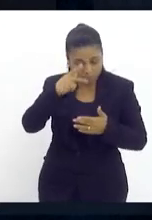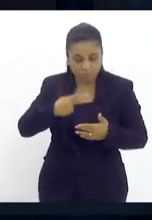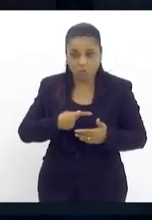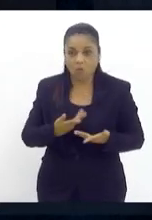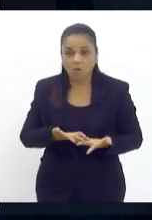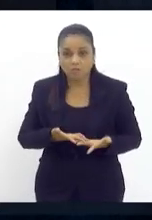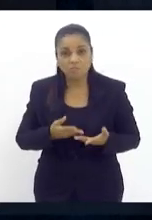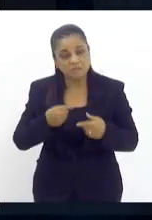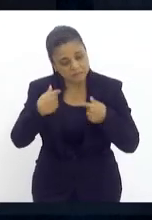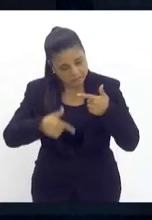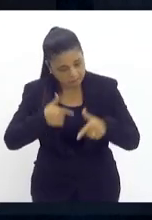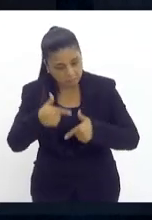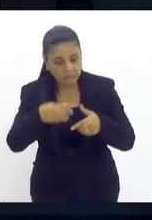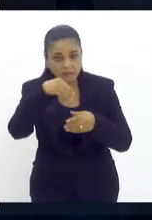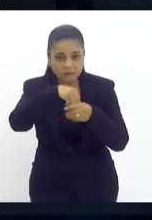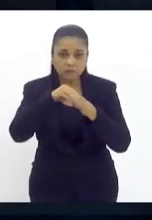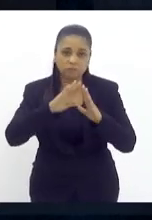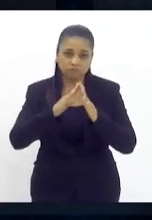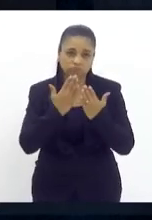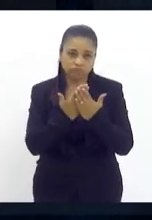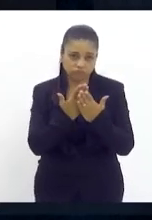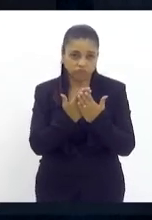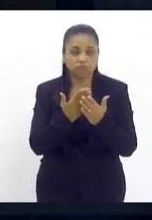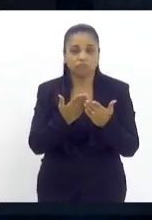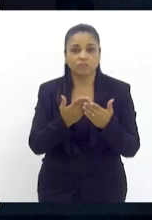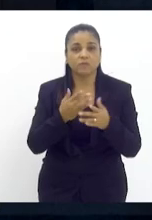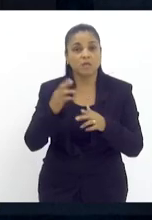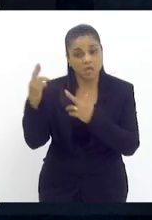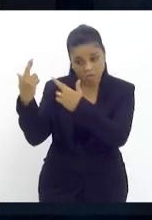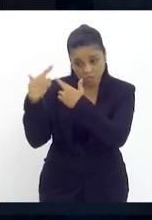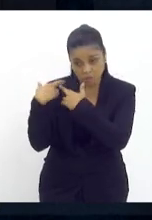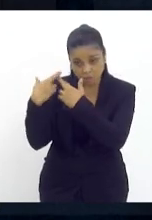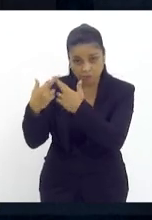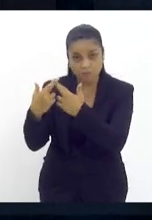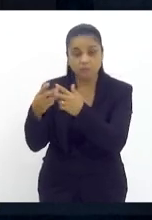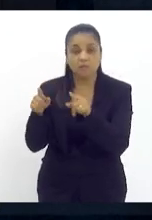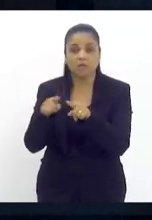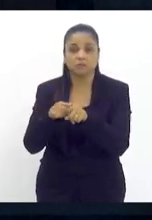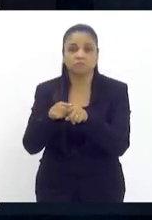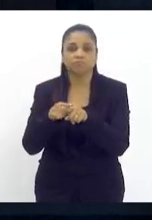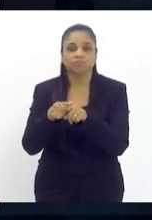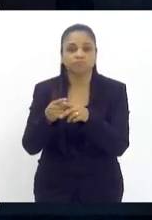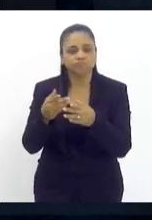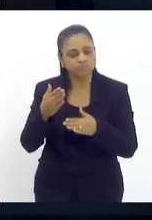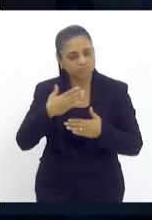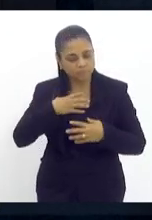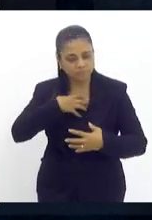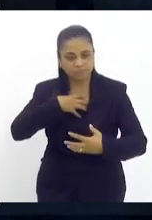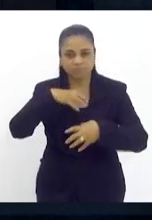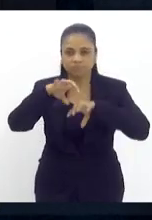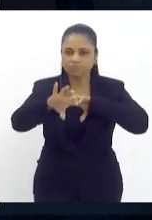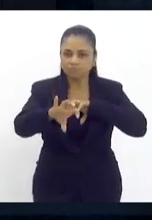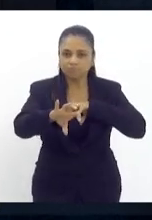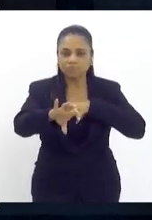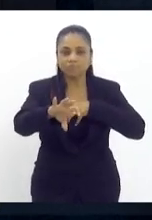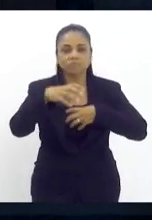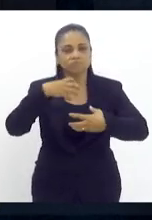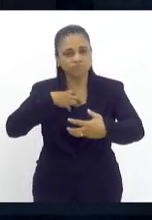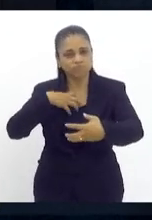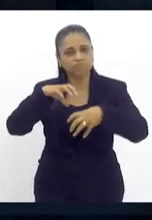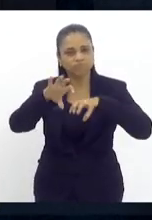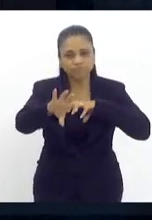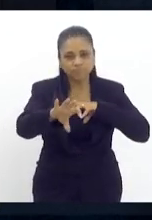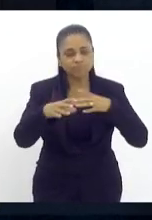escola. Desenvolver responsabilidade, isso é dentro da escola. Generosidade, espírito de serviço,